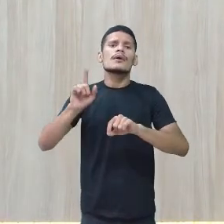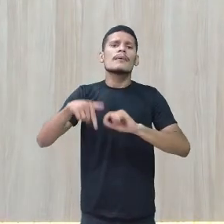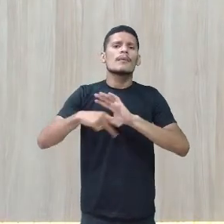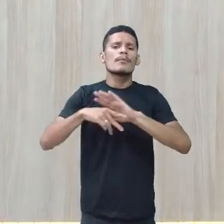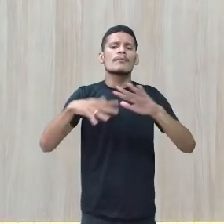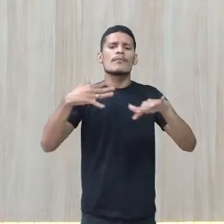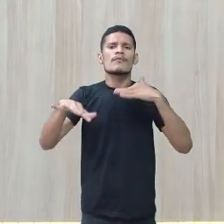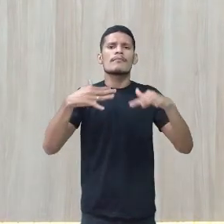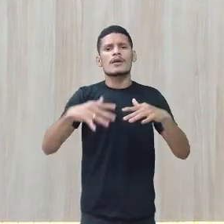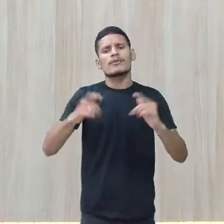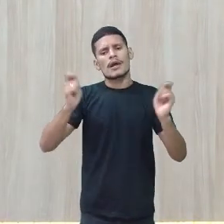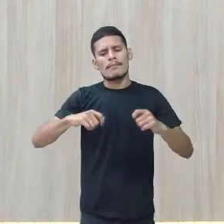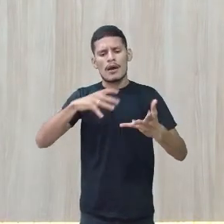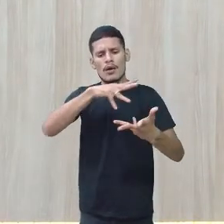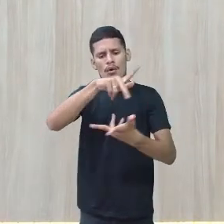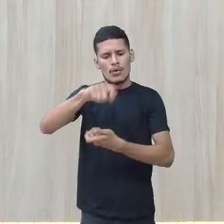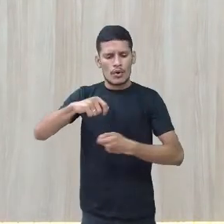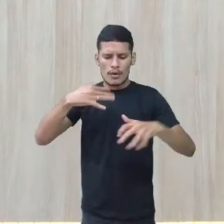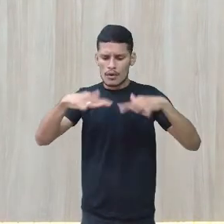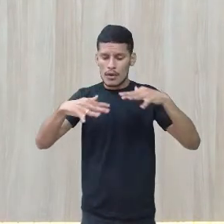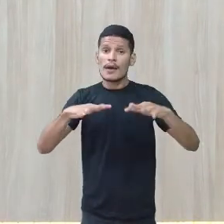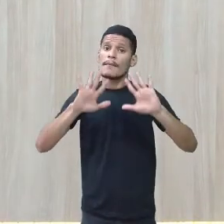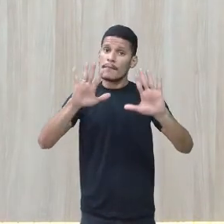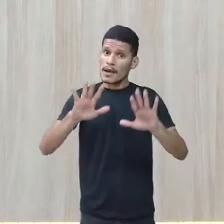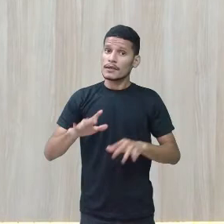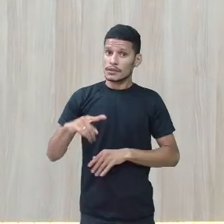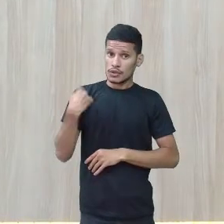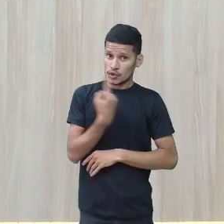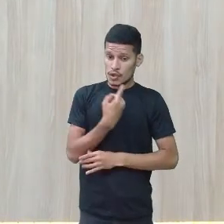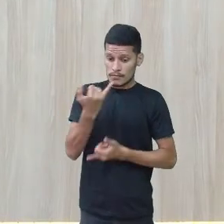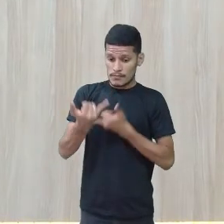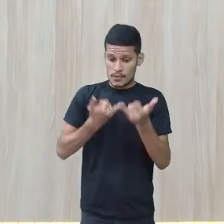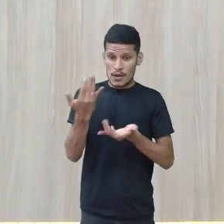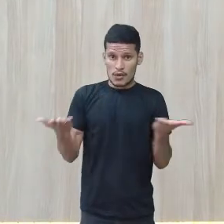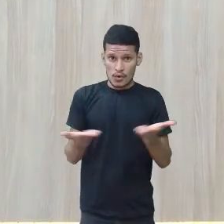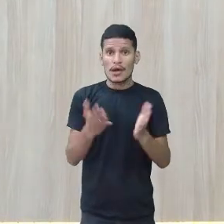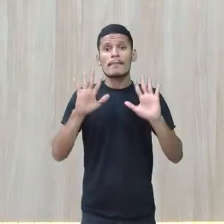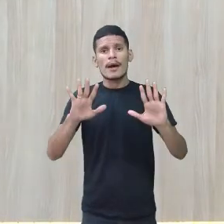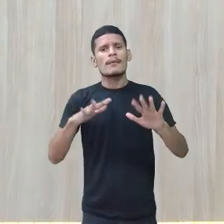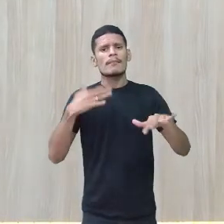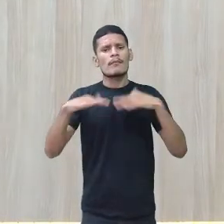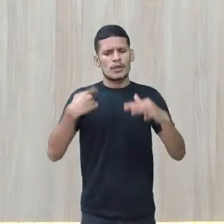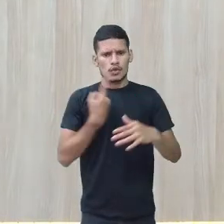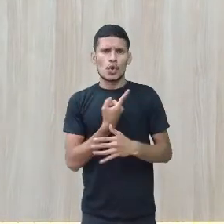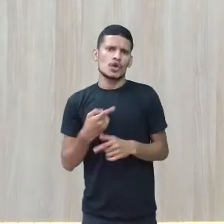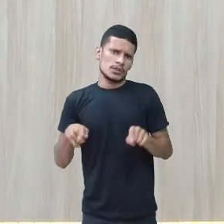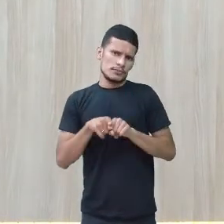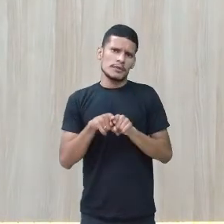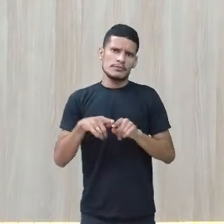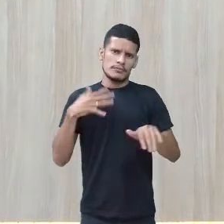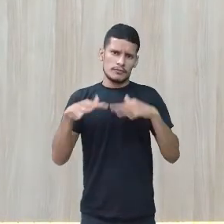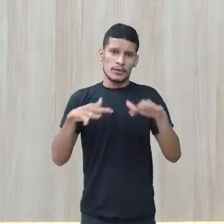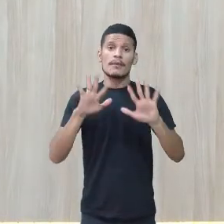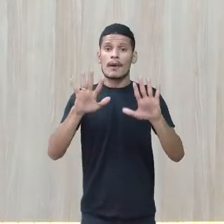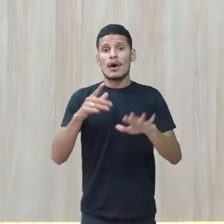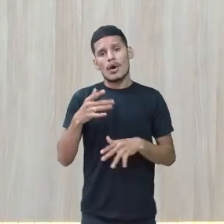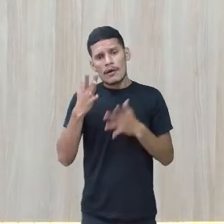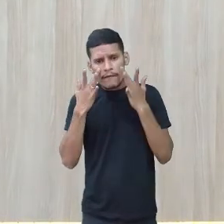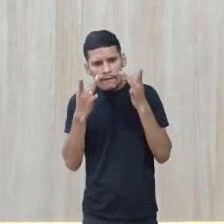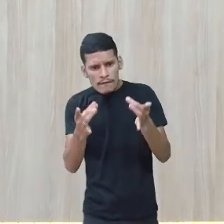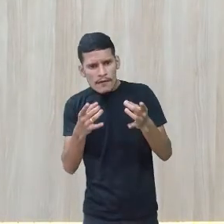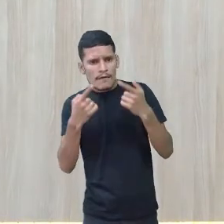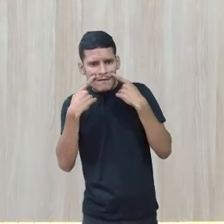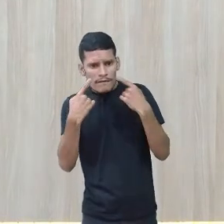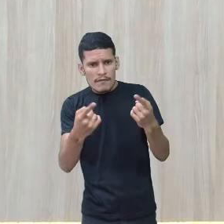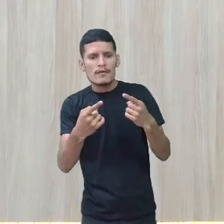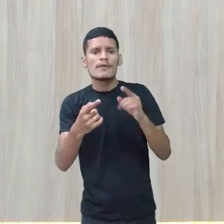né? A Terra está se movimentando e nesse sentido que a gente brincou agora, quem estava se movimentando fomos nós, mas observando um ponto fixo que